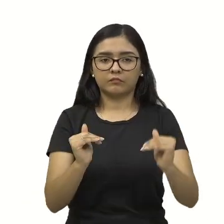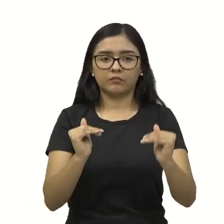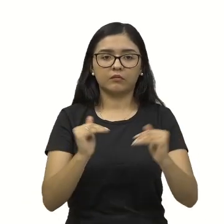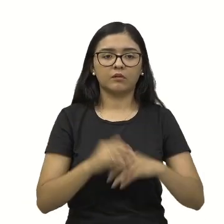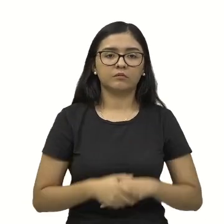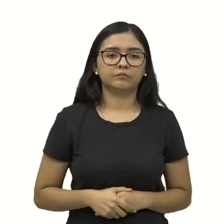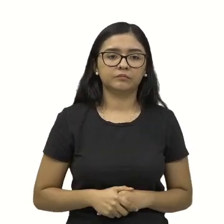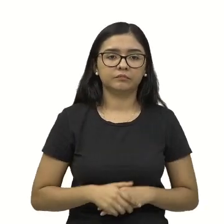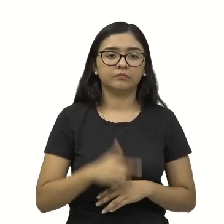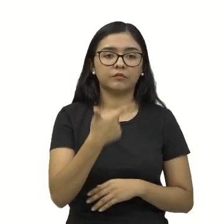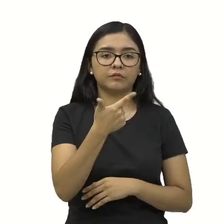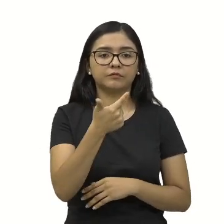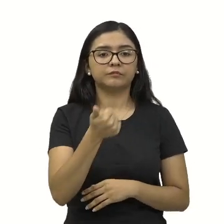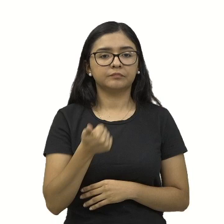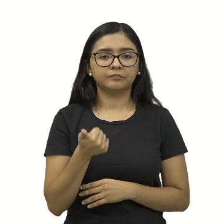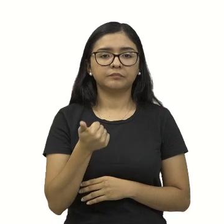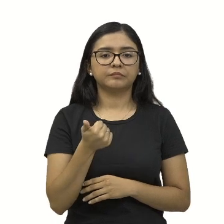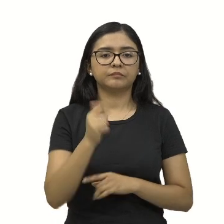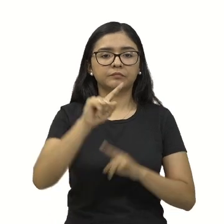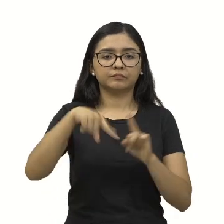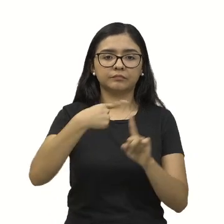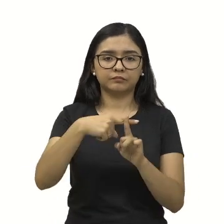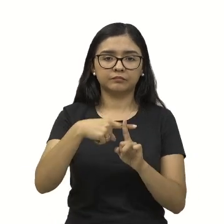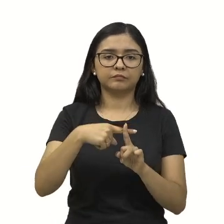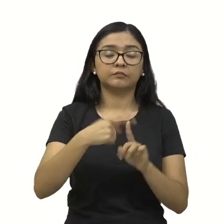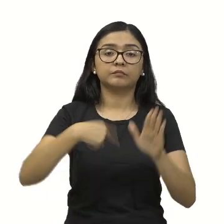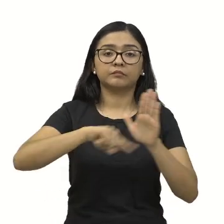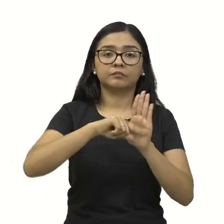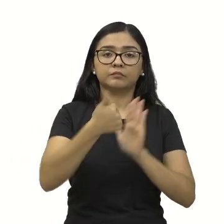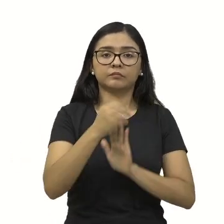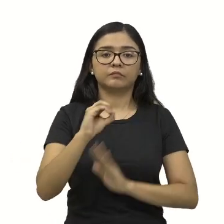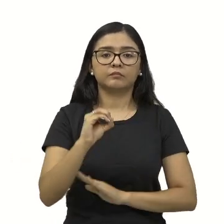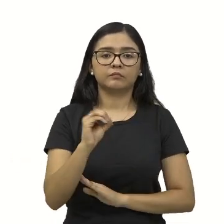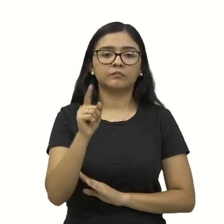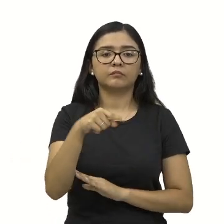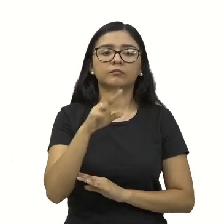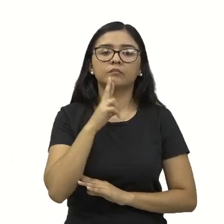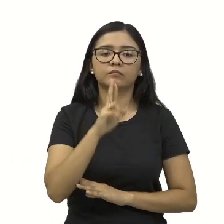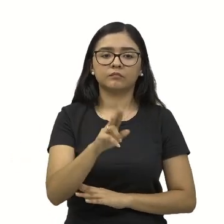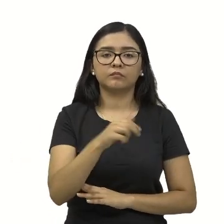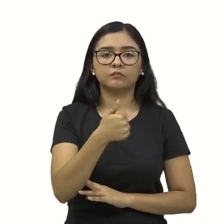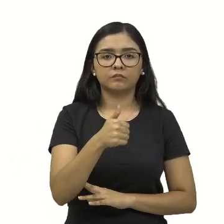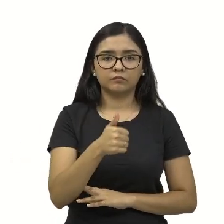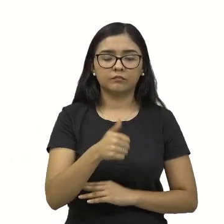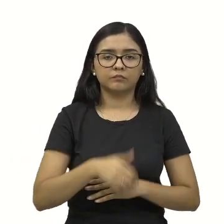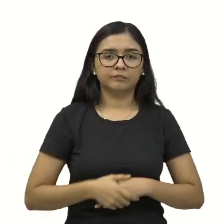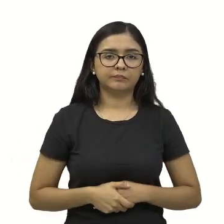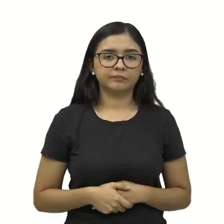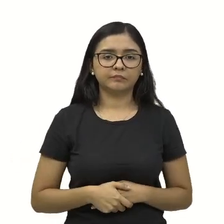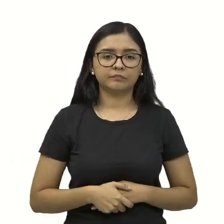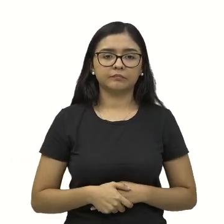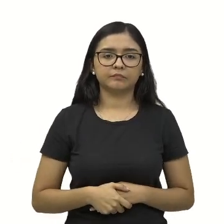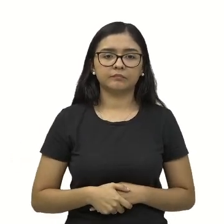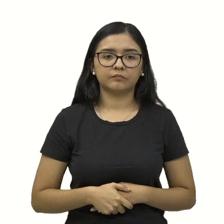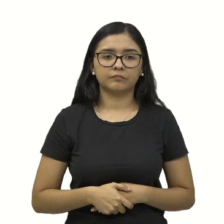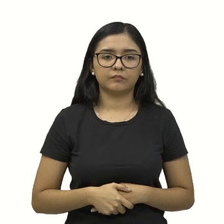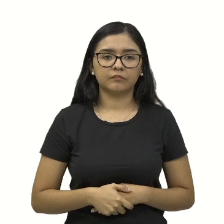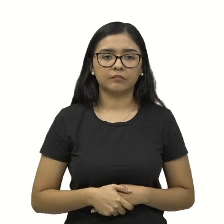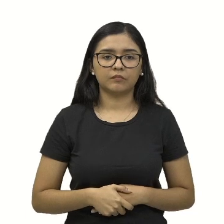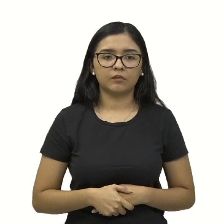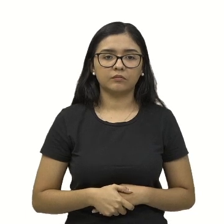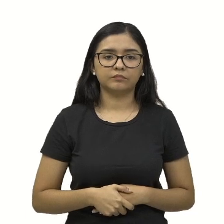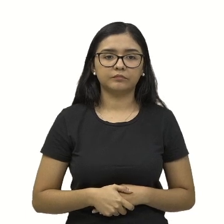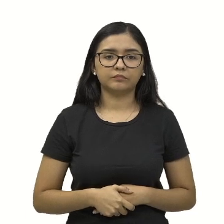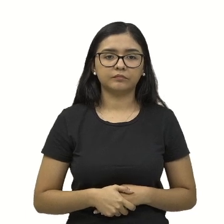vou pegar 21 com menos 10, que vai dar 11, tá? 21 menos 10,